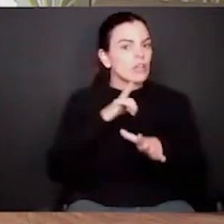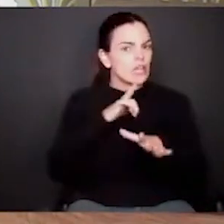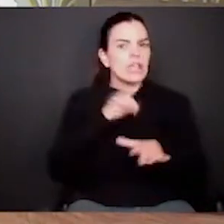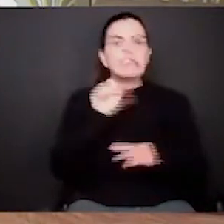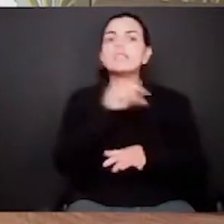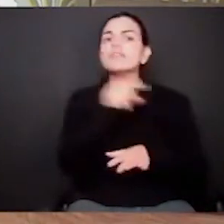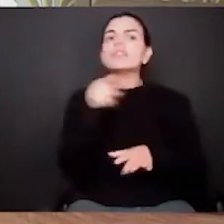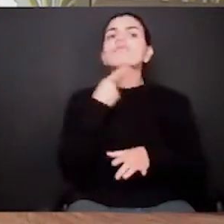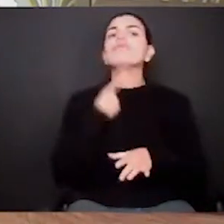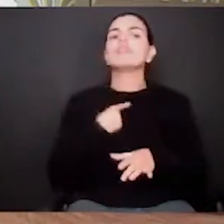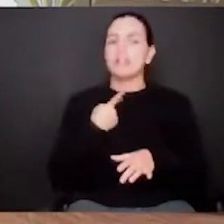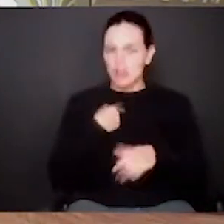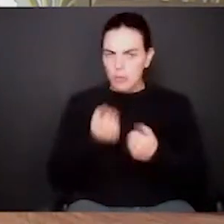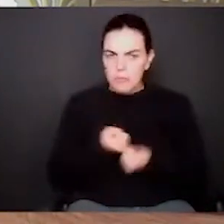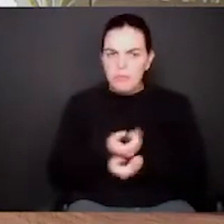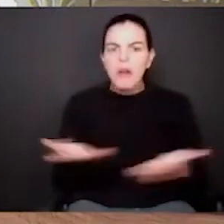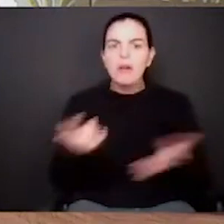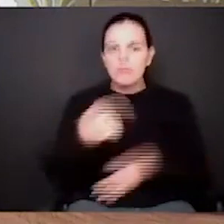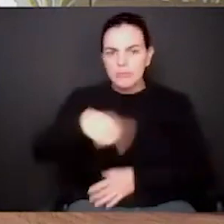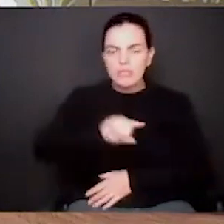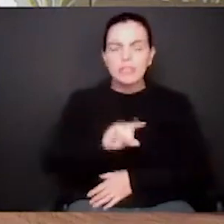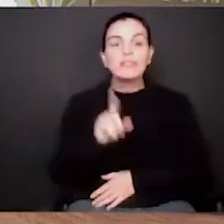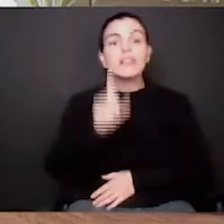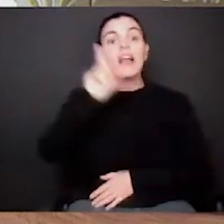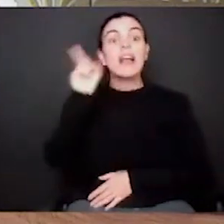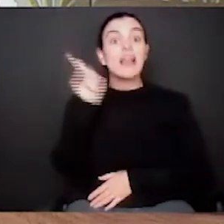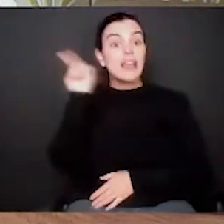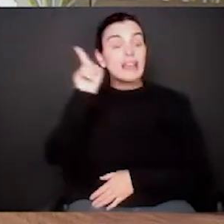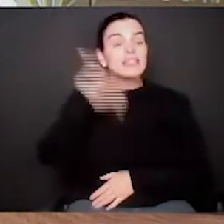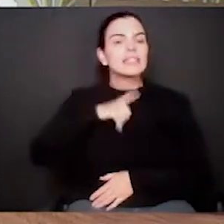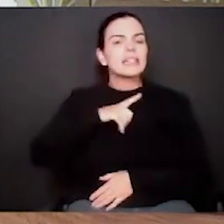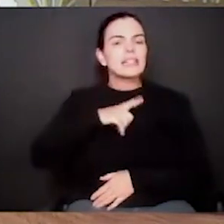plano completíssimo, com